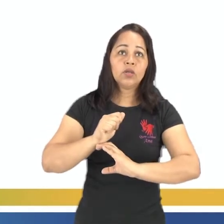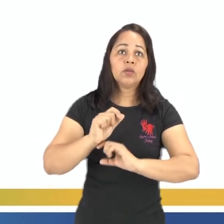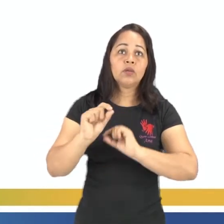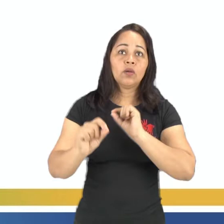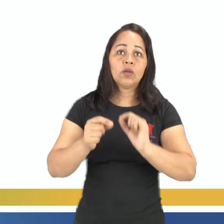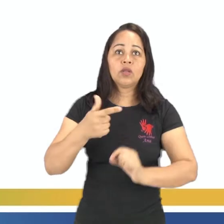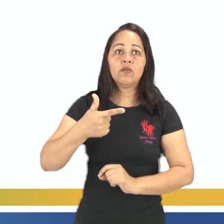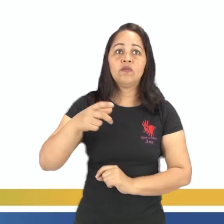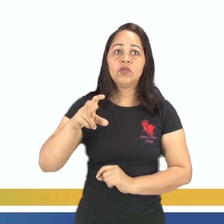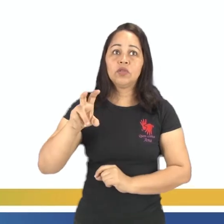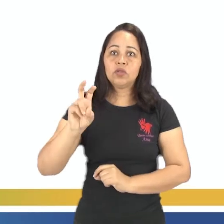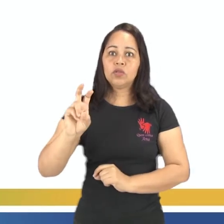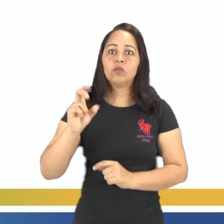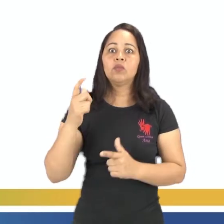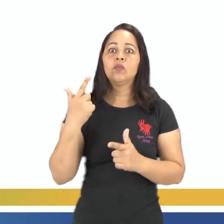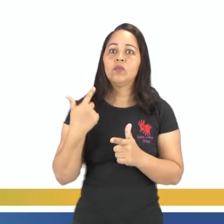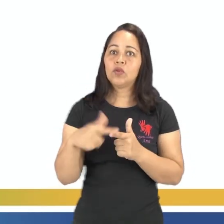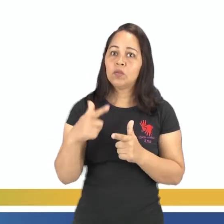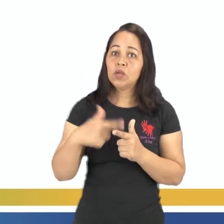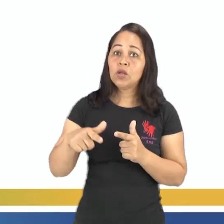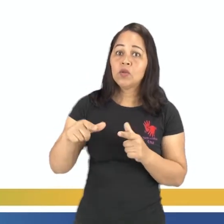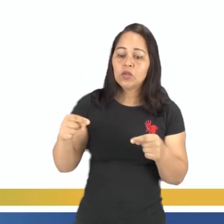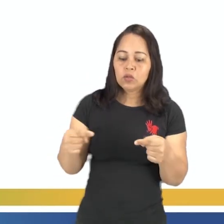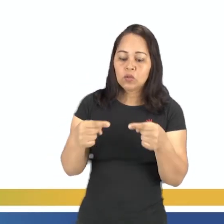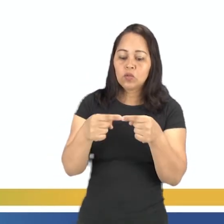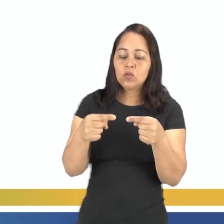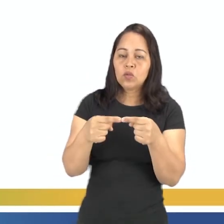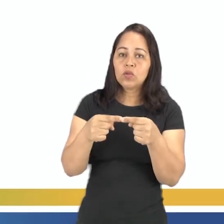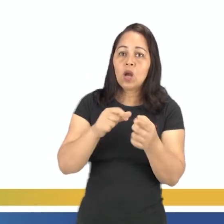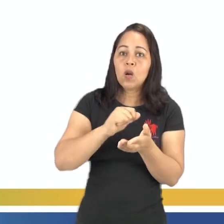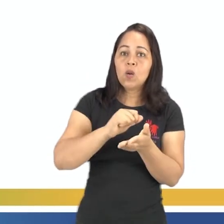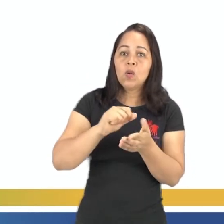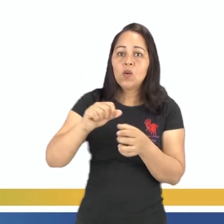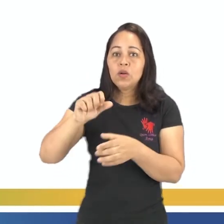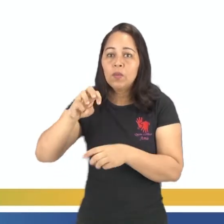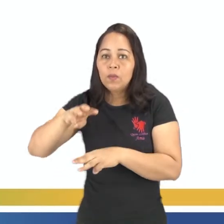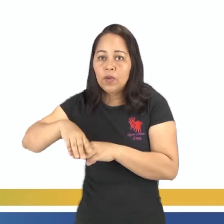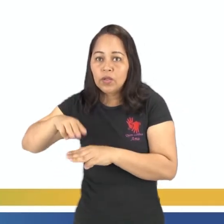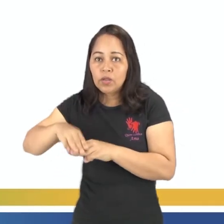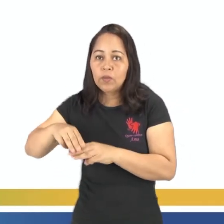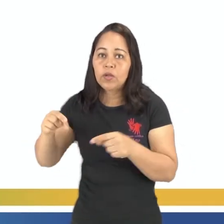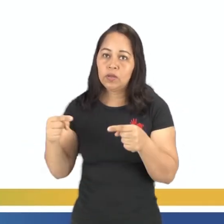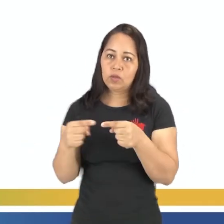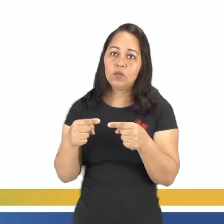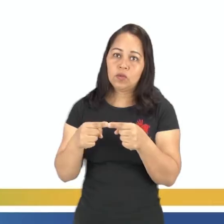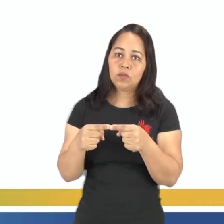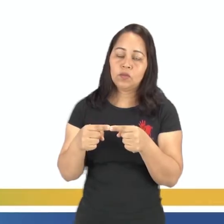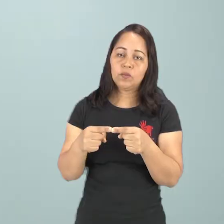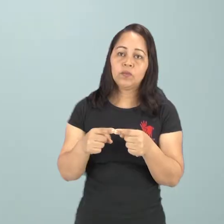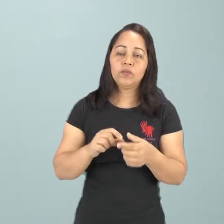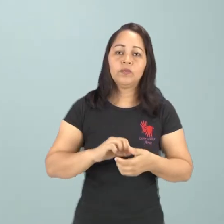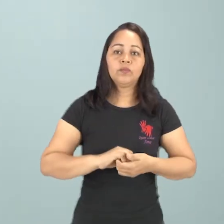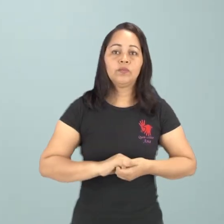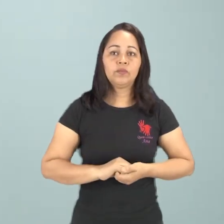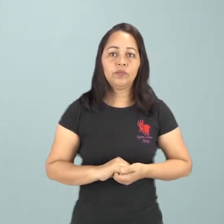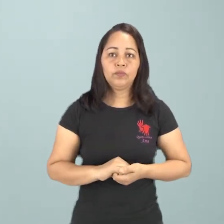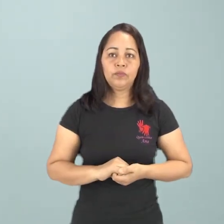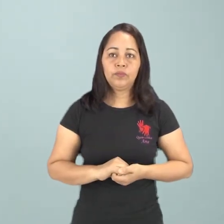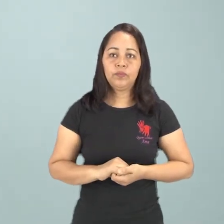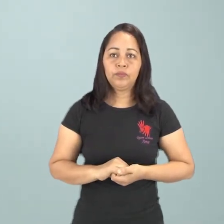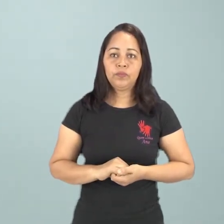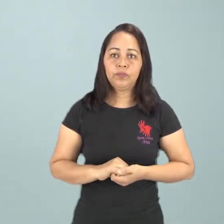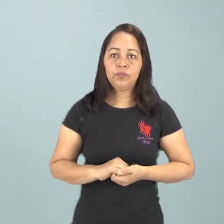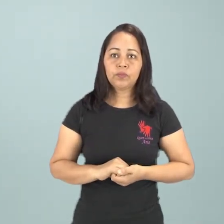nesse papiro. E aí todos eles se remetem basicamente à geometria, certo?